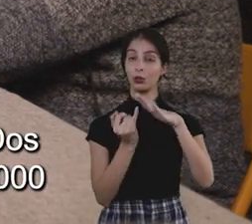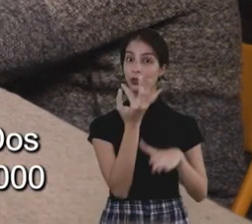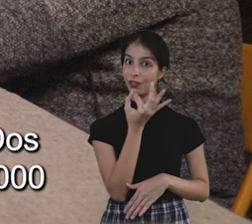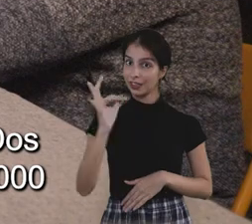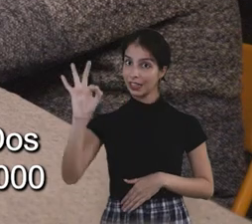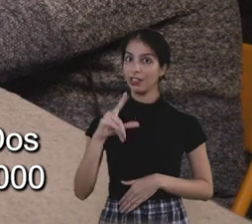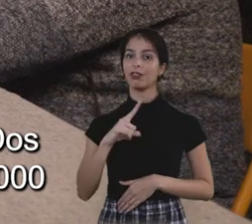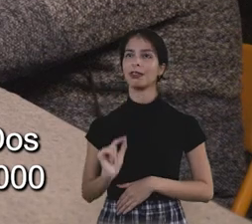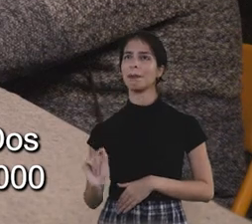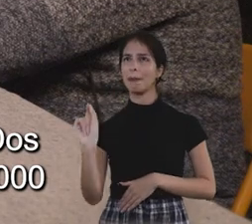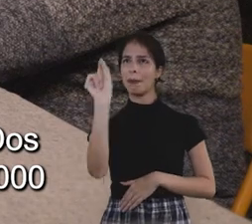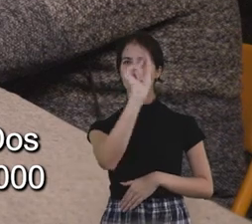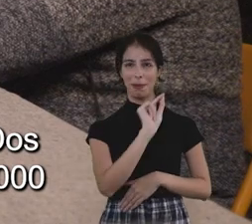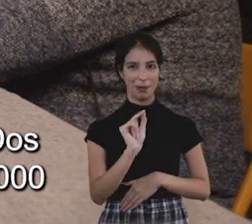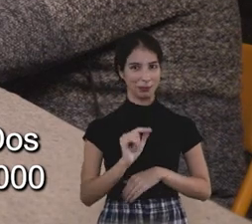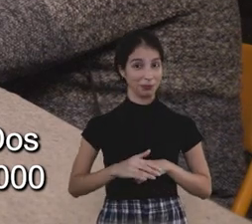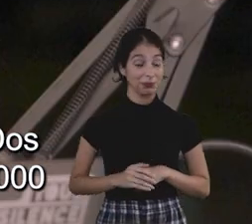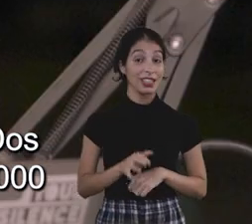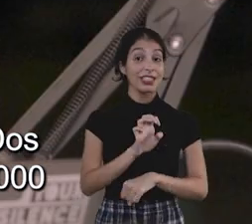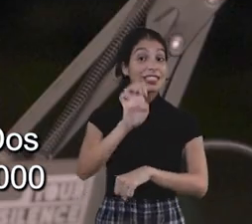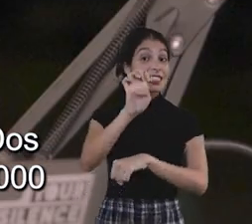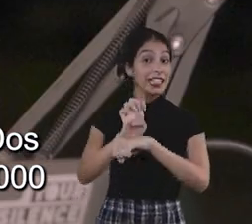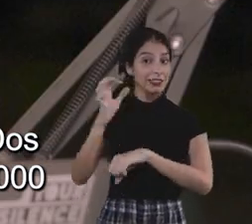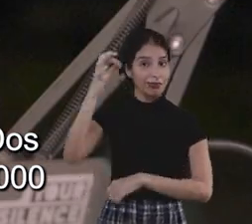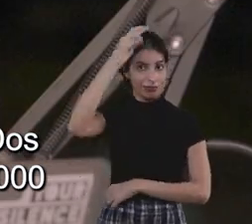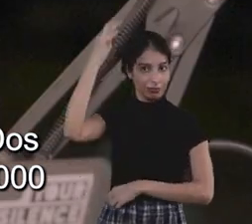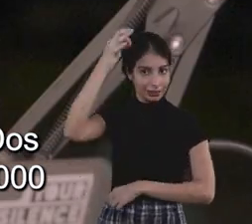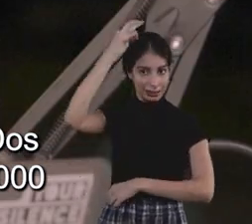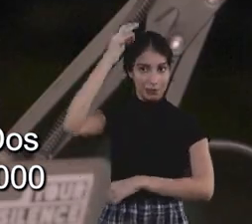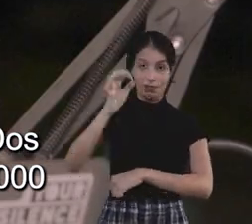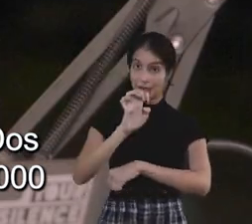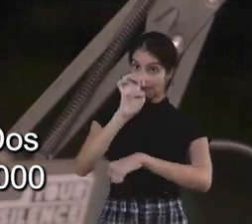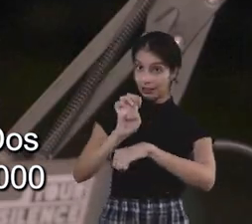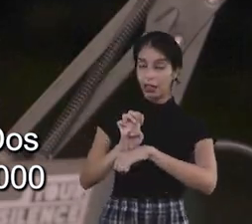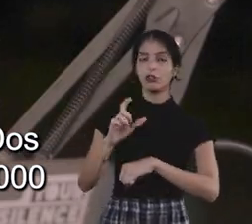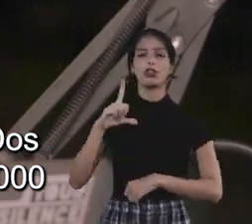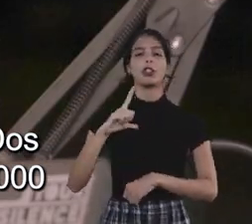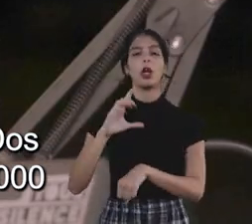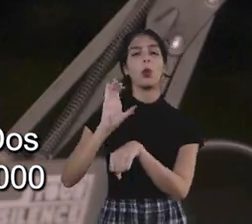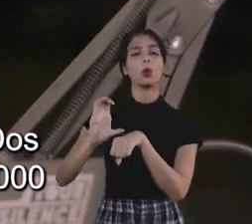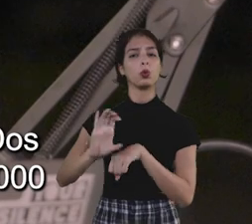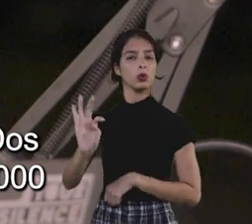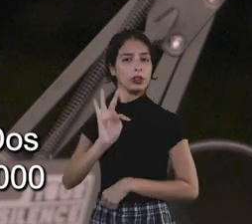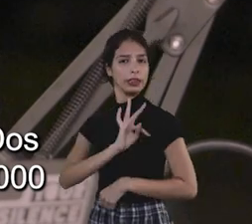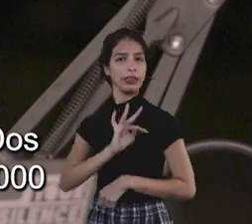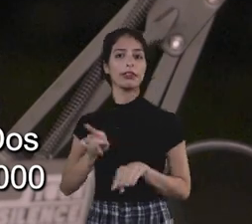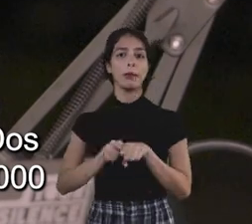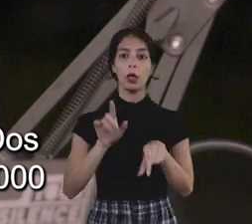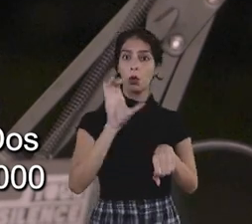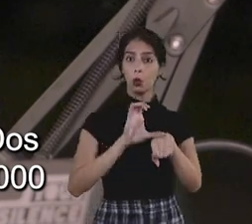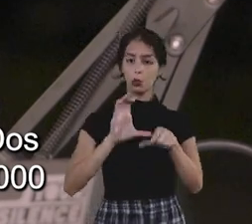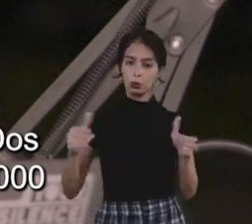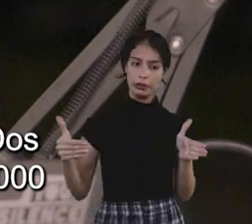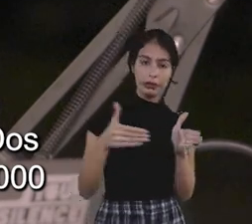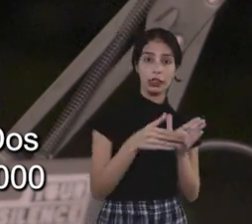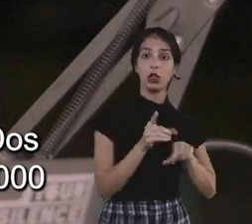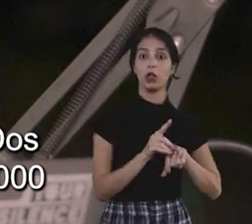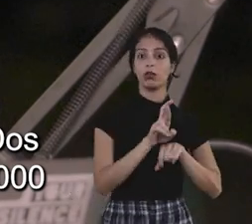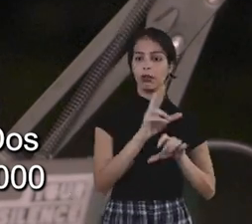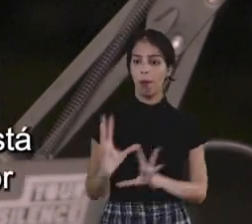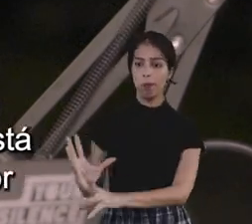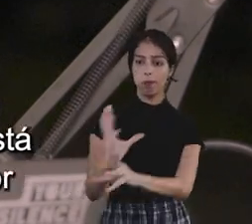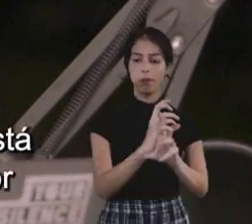as microrregiões do estado dos cursos técnicos aos doutorados são mais de